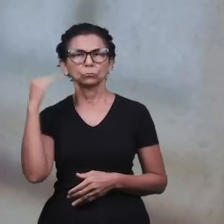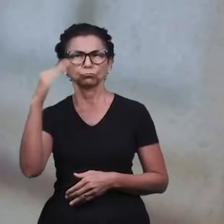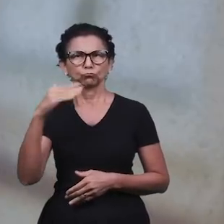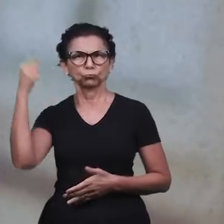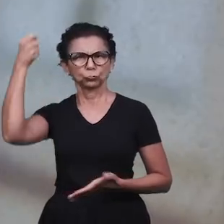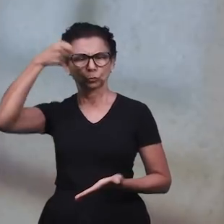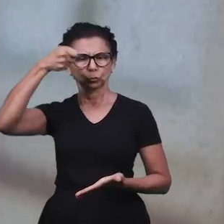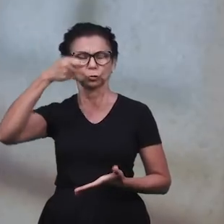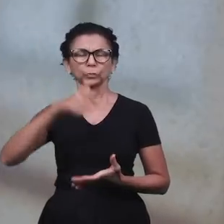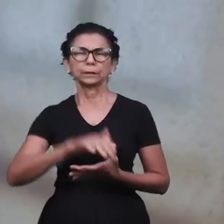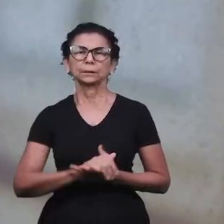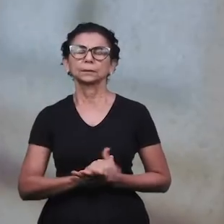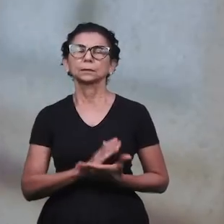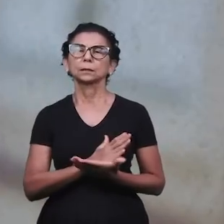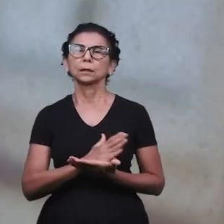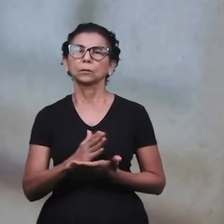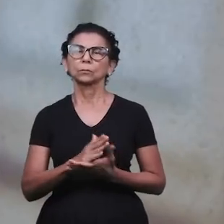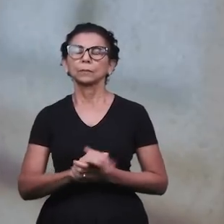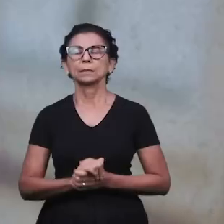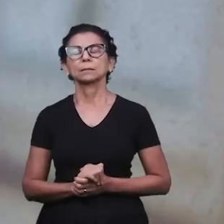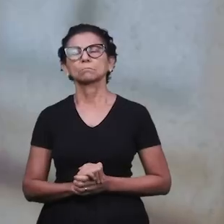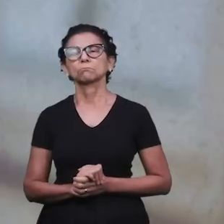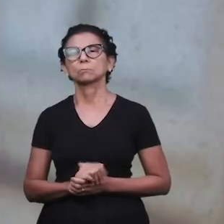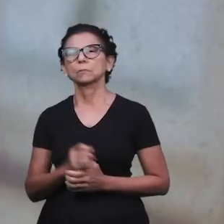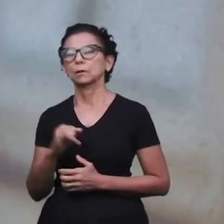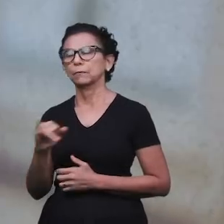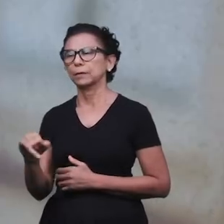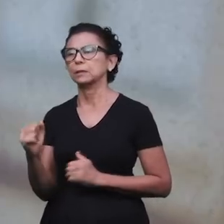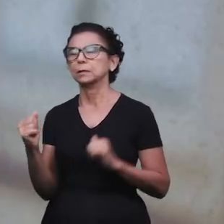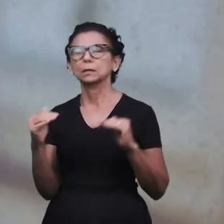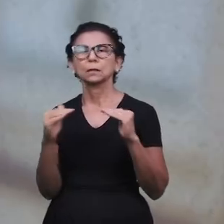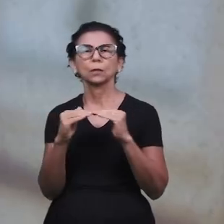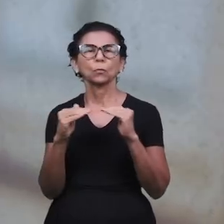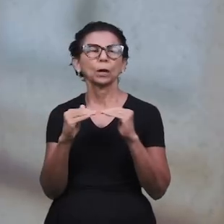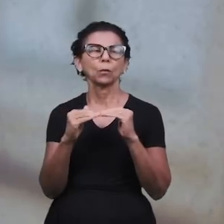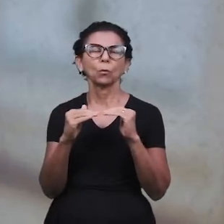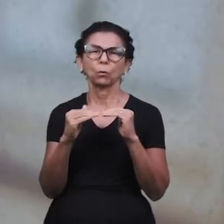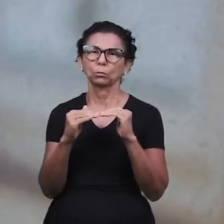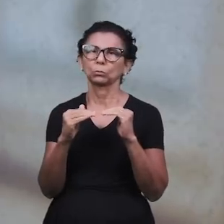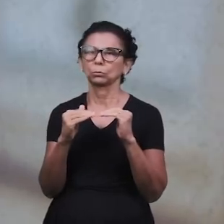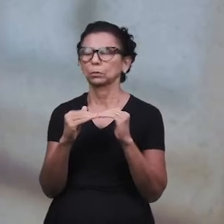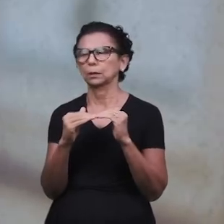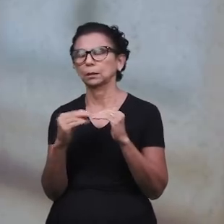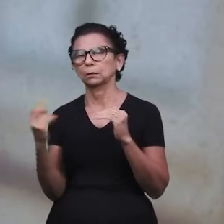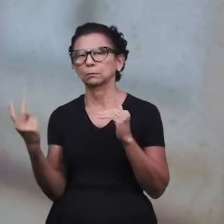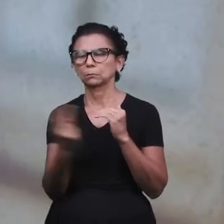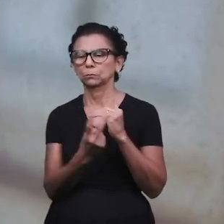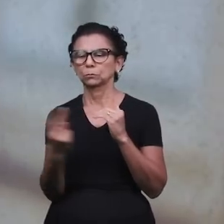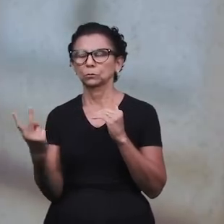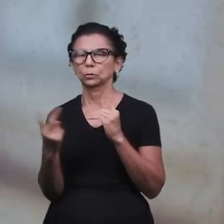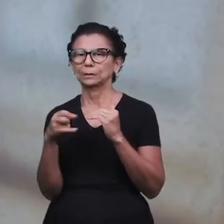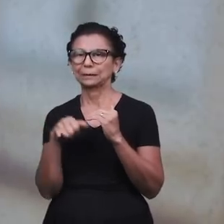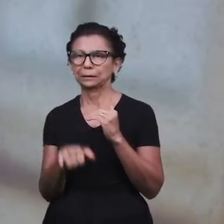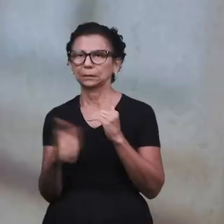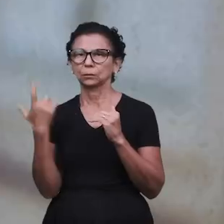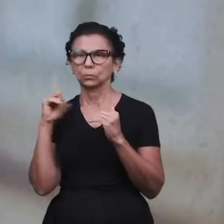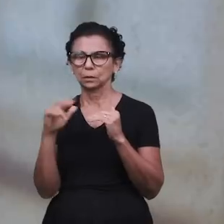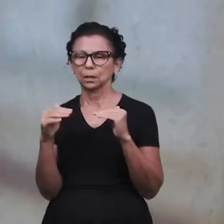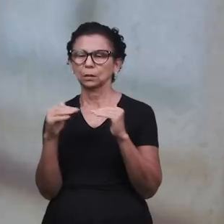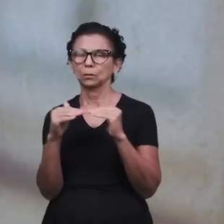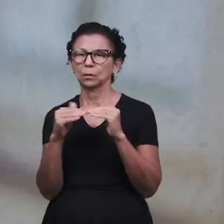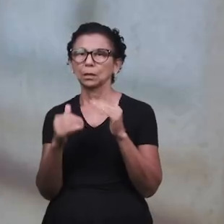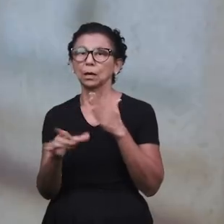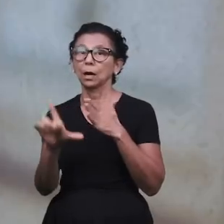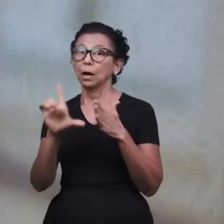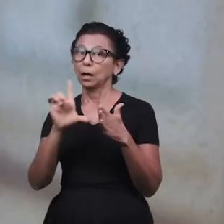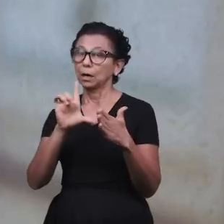Então, nessa audiência de conciliação, vai tentar ser resolvido este problema antes que, de fato, seja